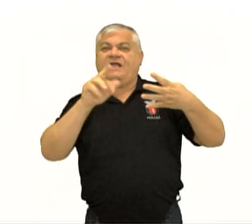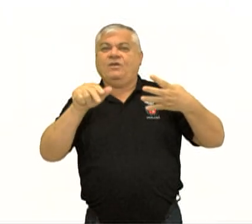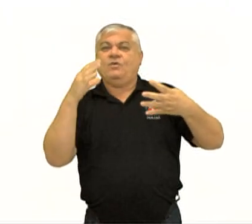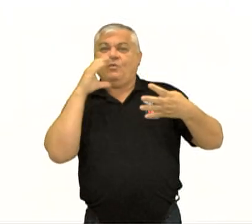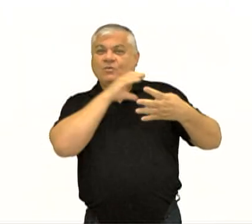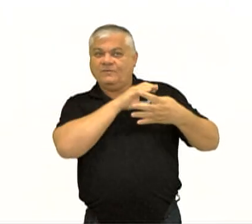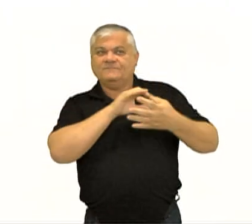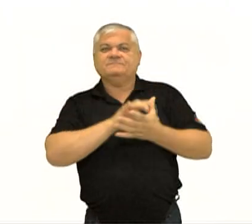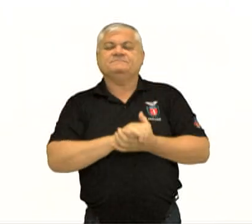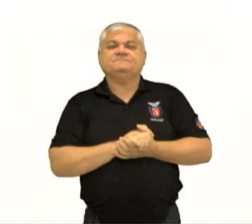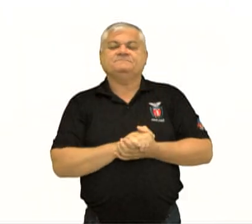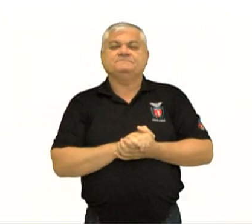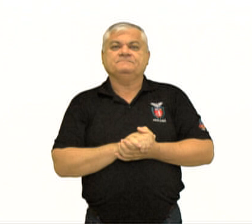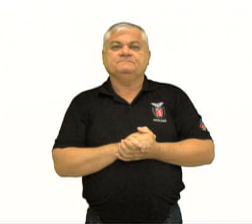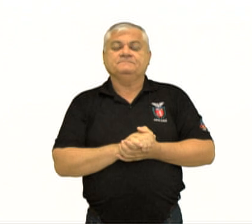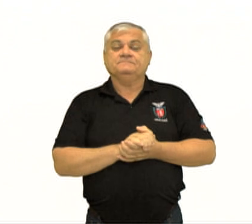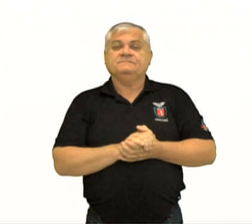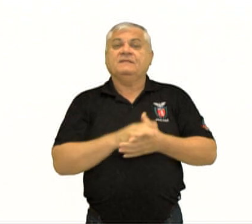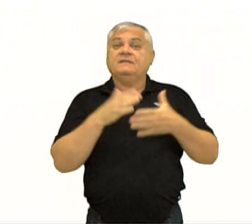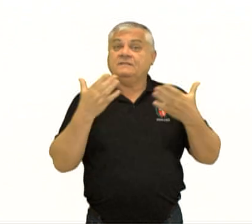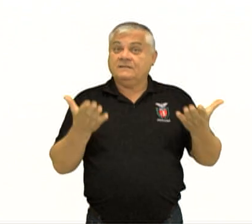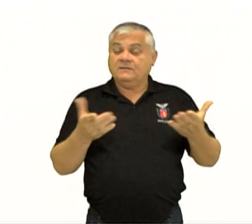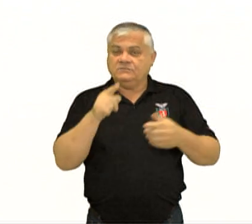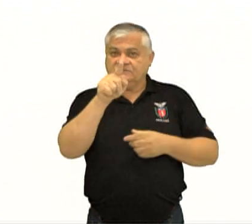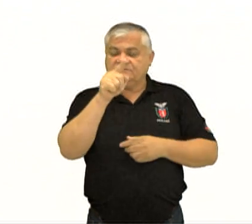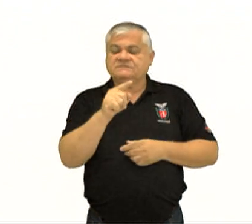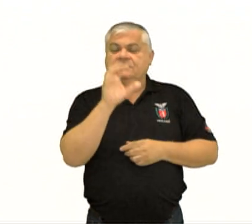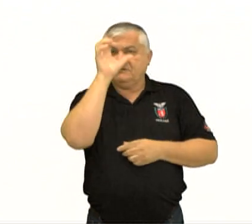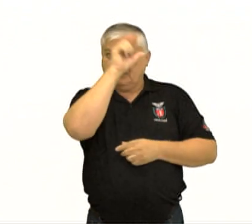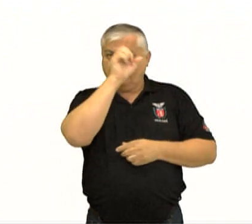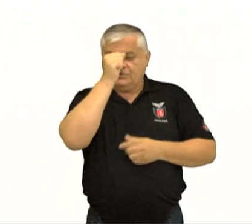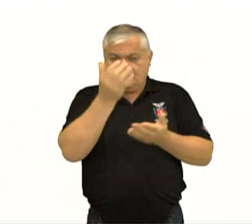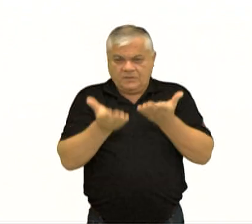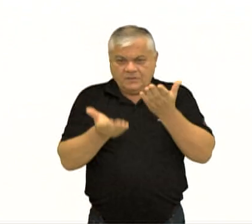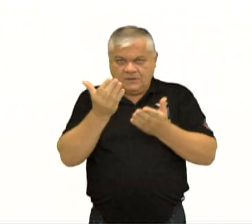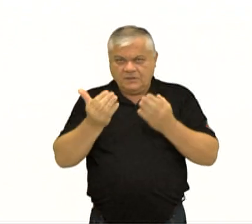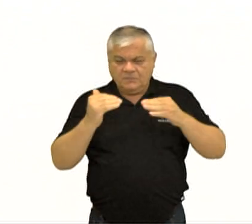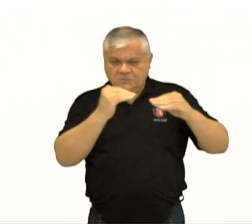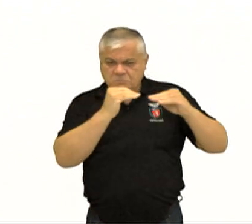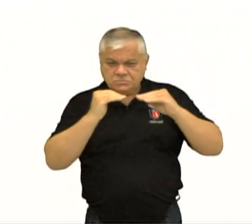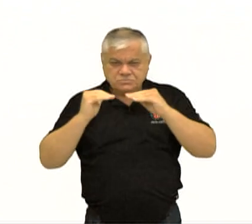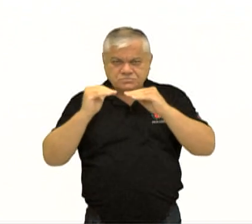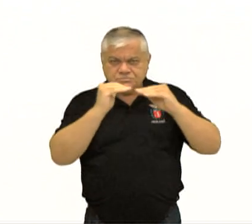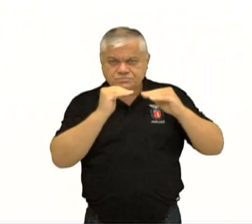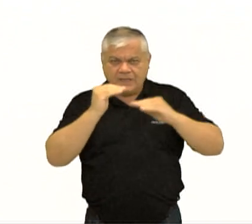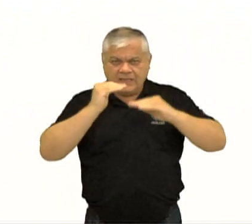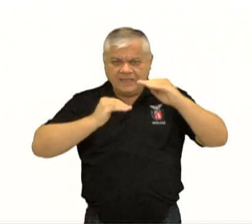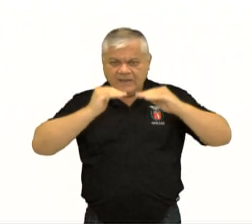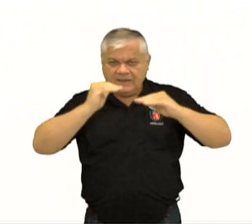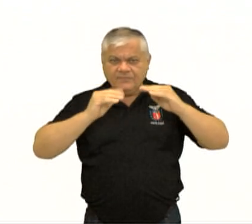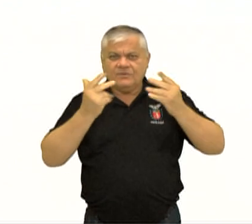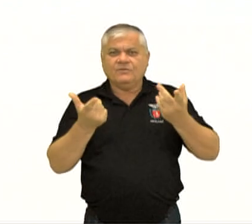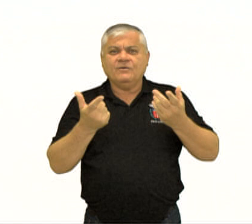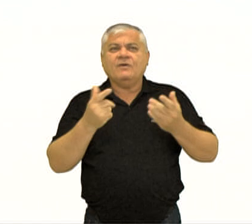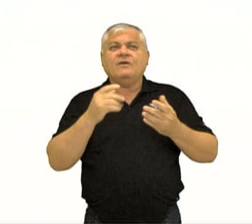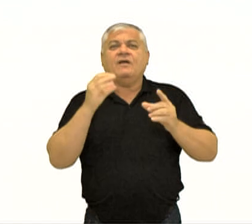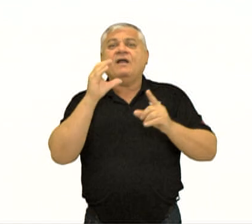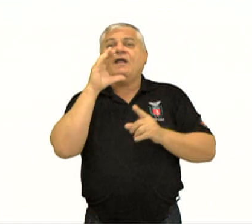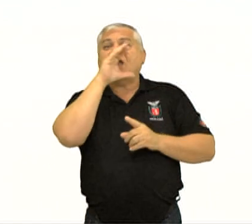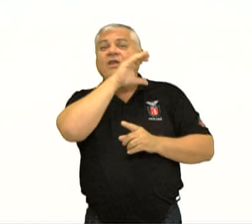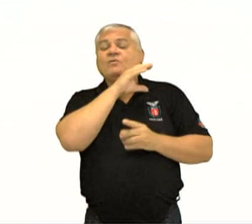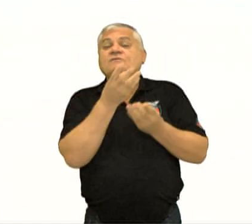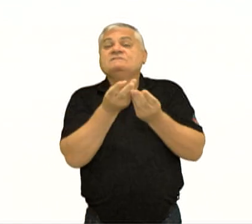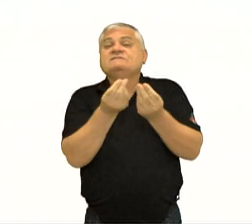esqueça disso. E, pessoal, então, se você sabe o que é equilíbrio térmico, se você sabe o que é calor sensível,